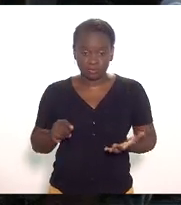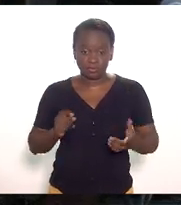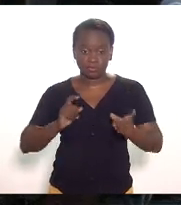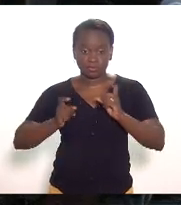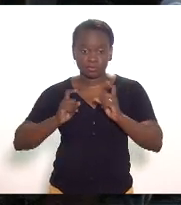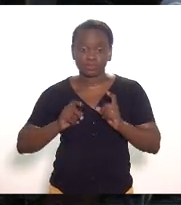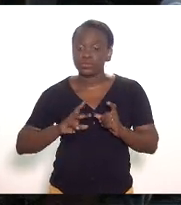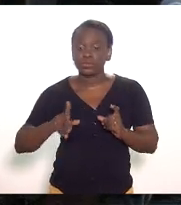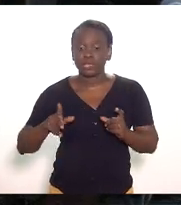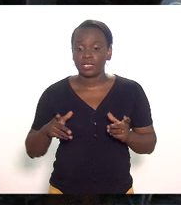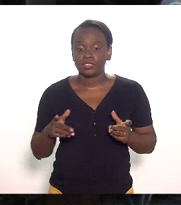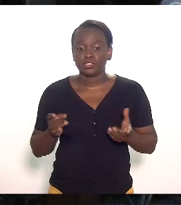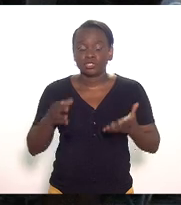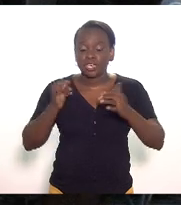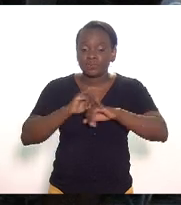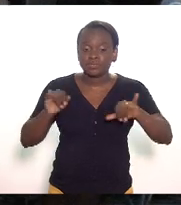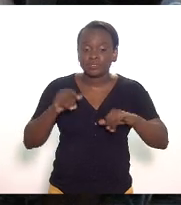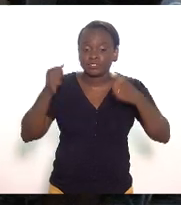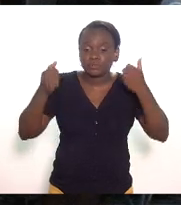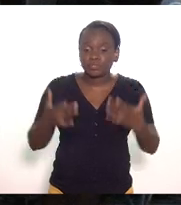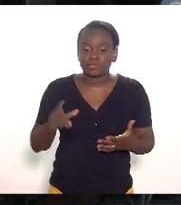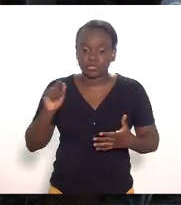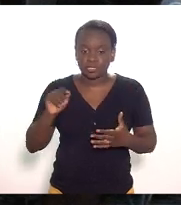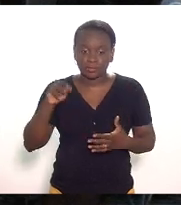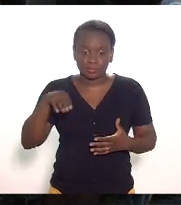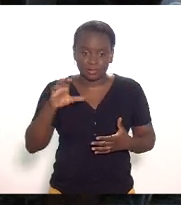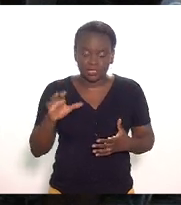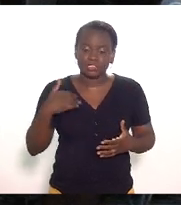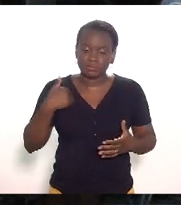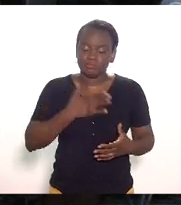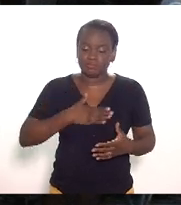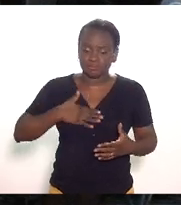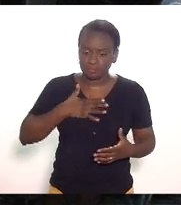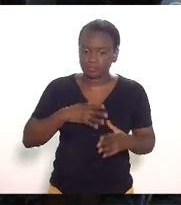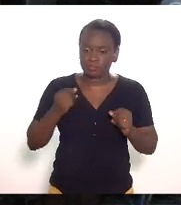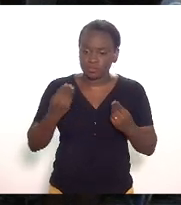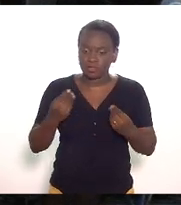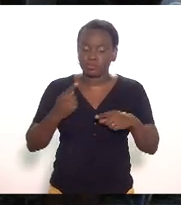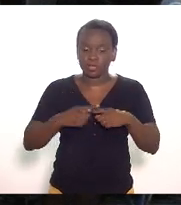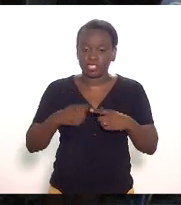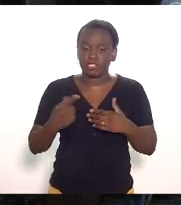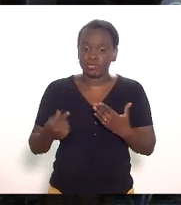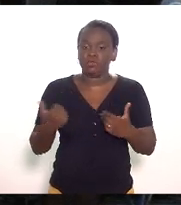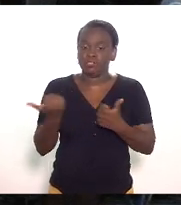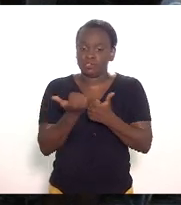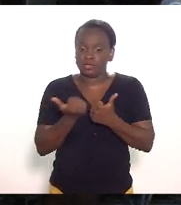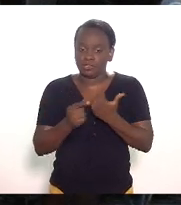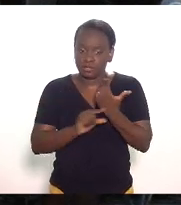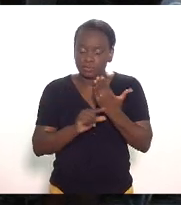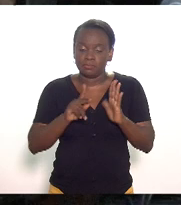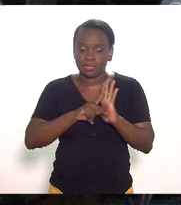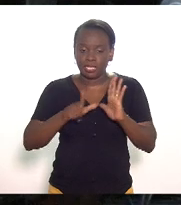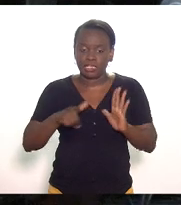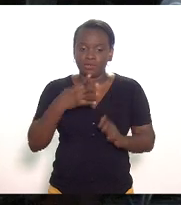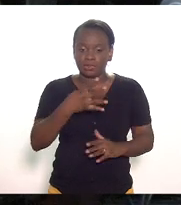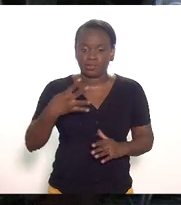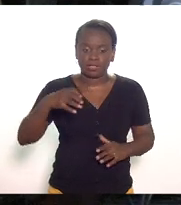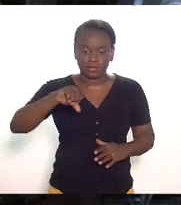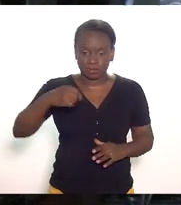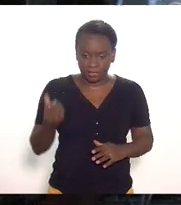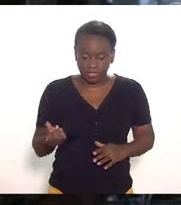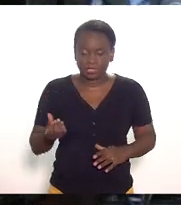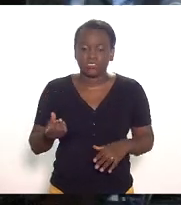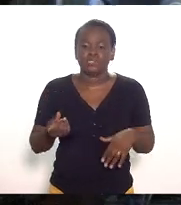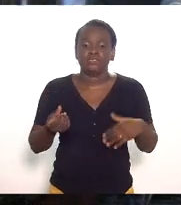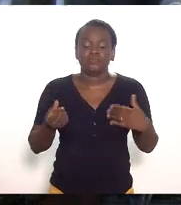discutir. Na verdade, eu quero só dizer, deputado Carlos Mink, que me honra muito ser coautor do PL 4496. E